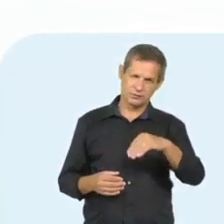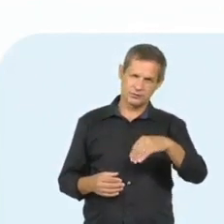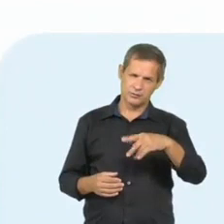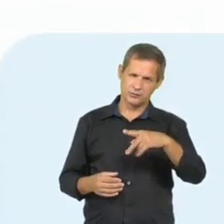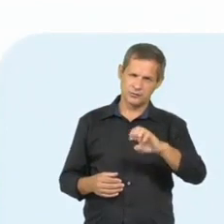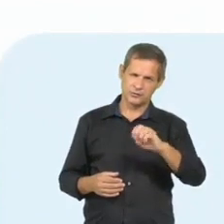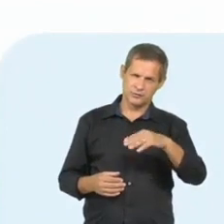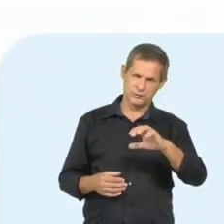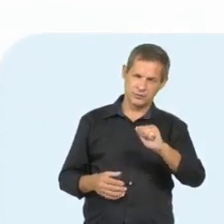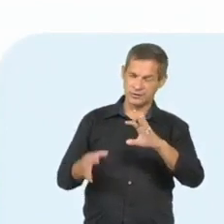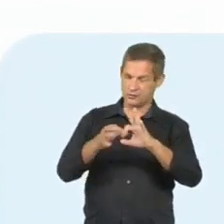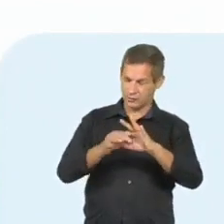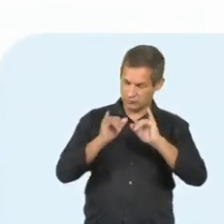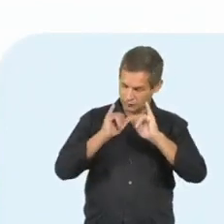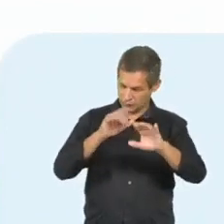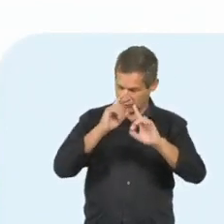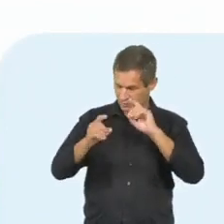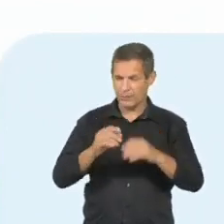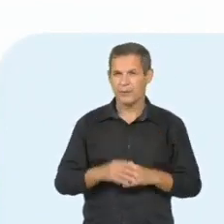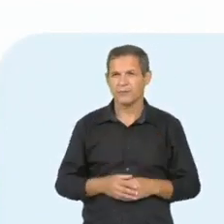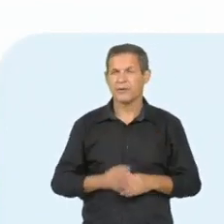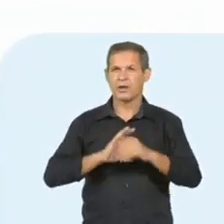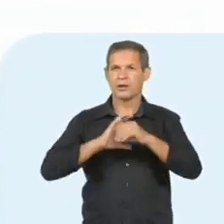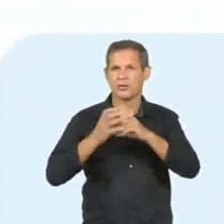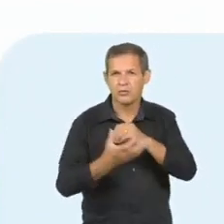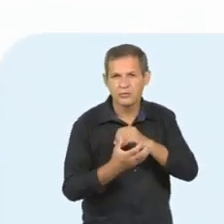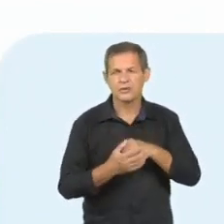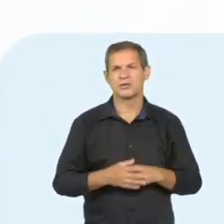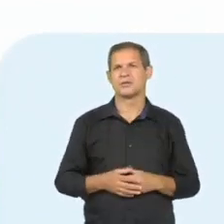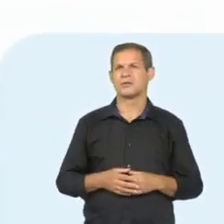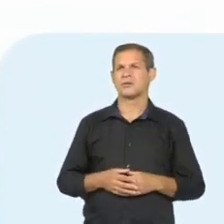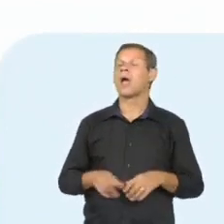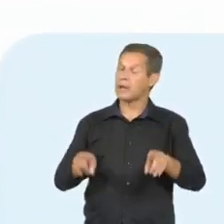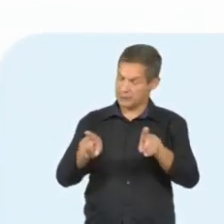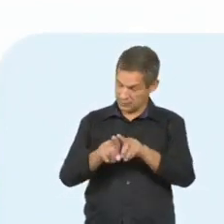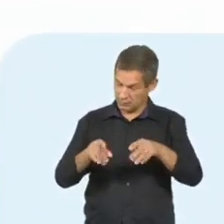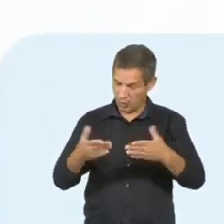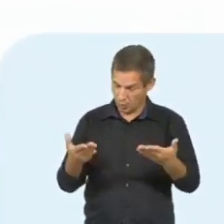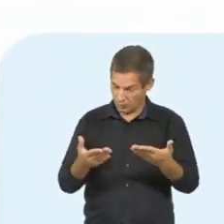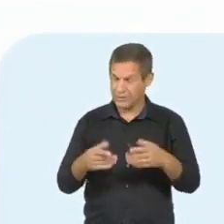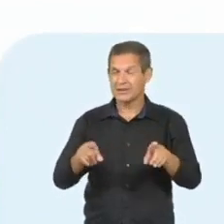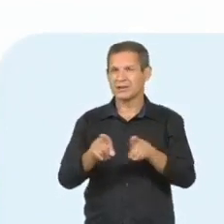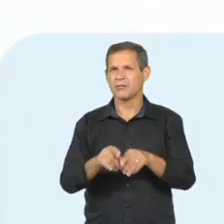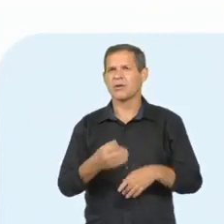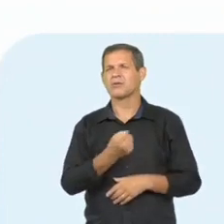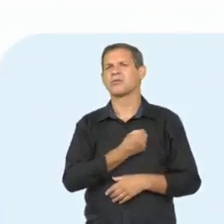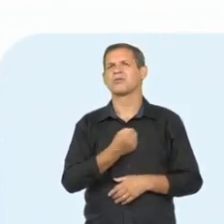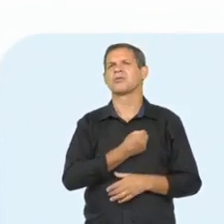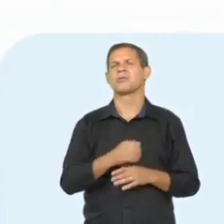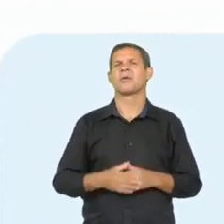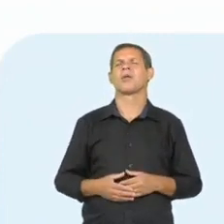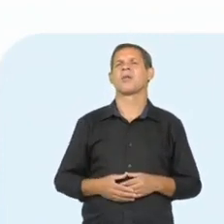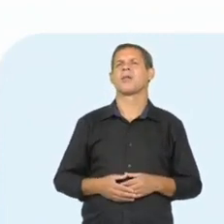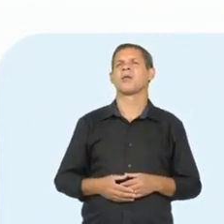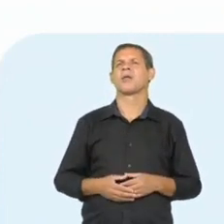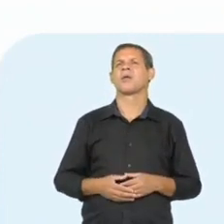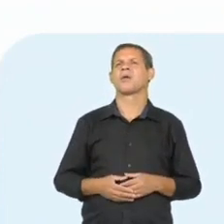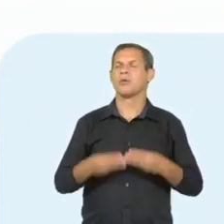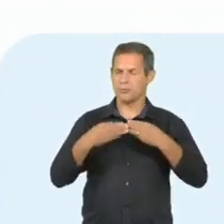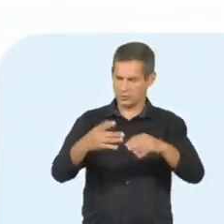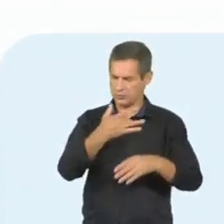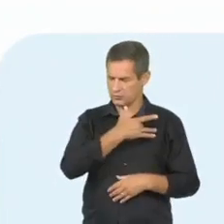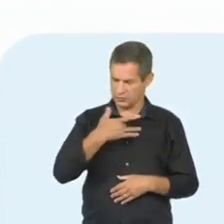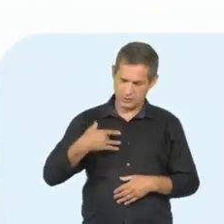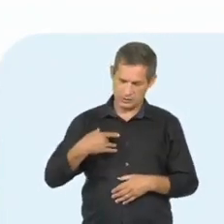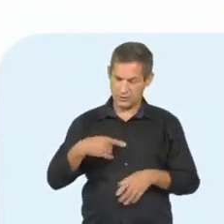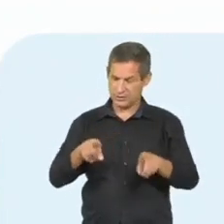para divulgar dados sobre a Covid-19. Então, além dos números colocados pelo Ministério da